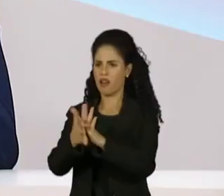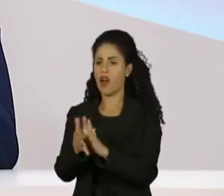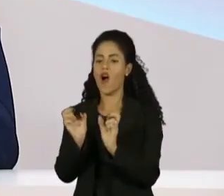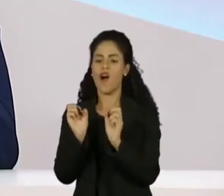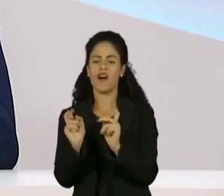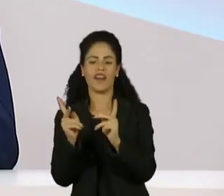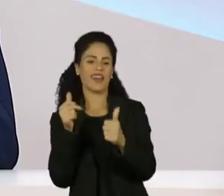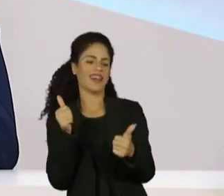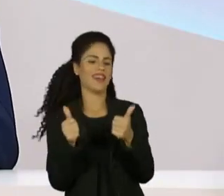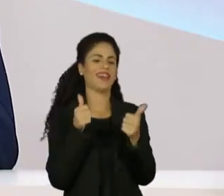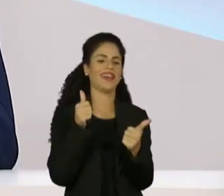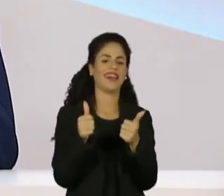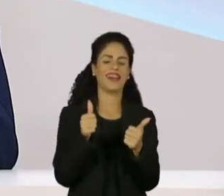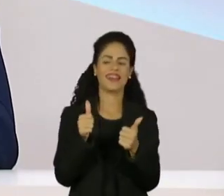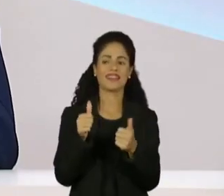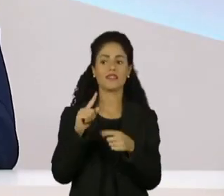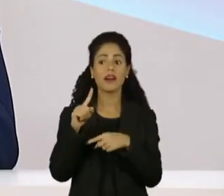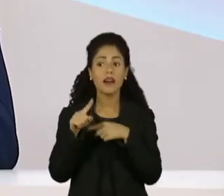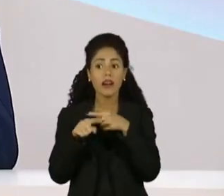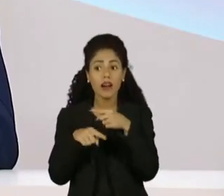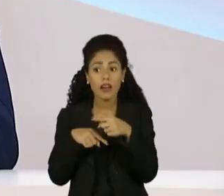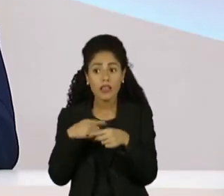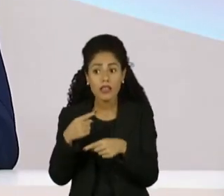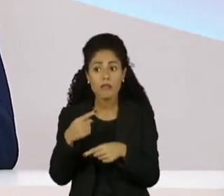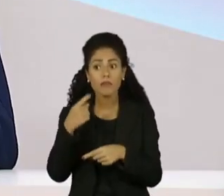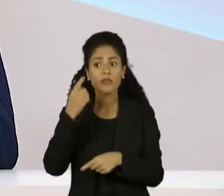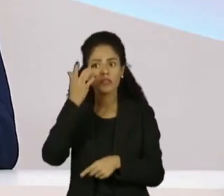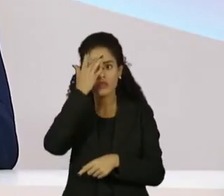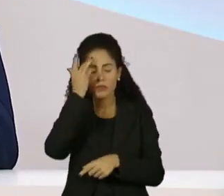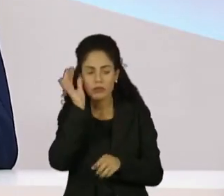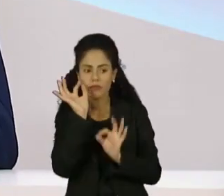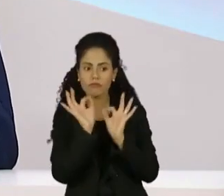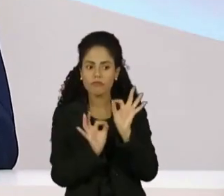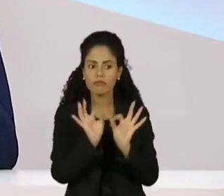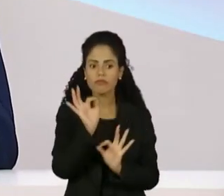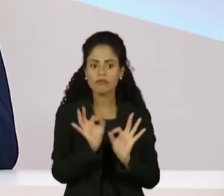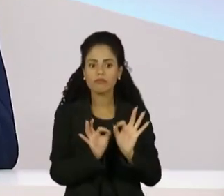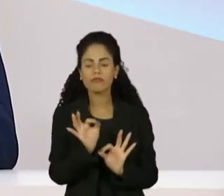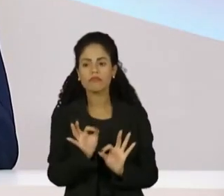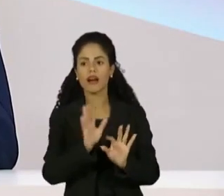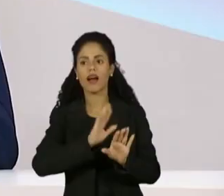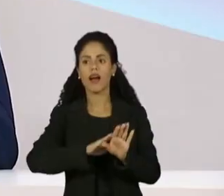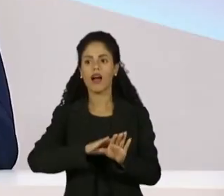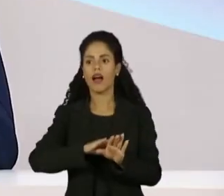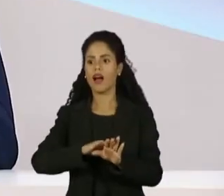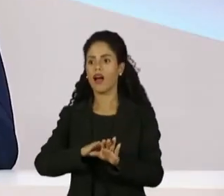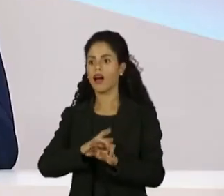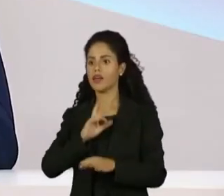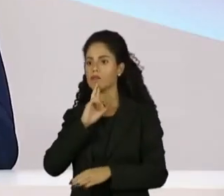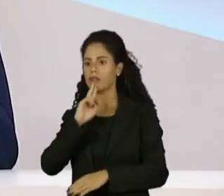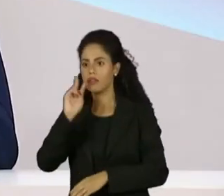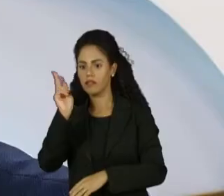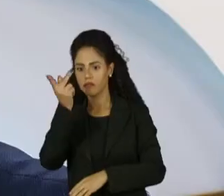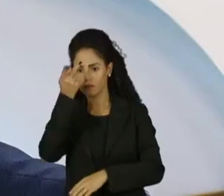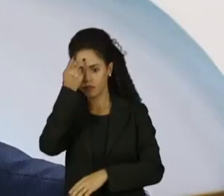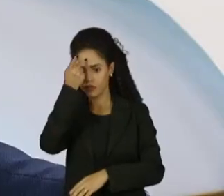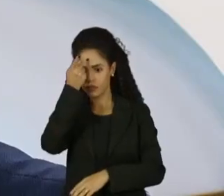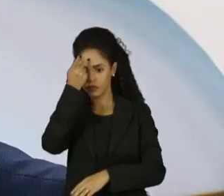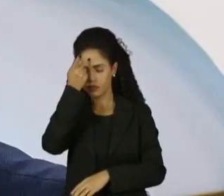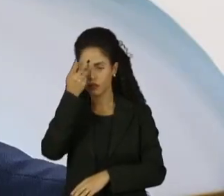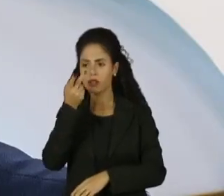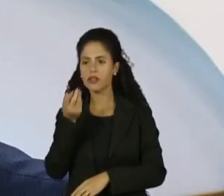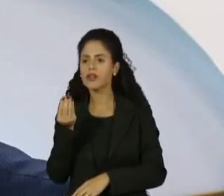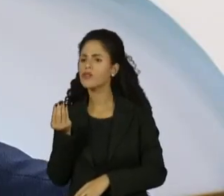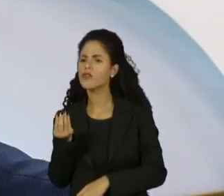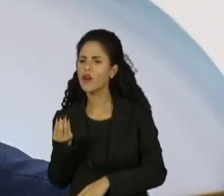bem, de repente, quando começa a chegar nas pessoas que podem ter organizado e planejado isso, aí começa a se falar de anistia. Não, Ricardo, na